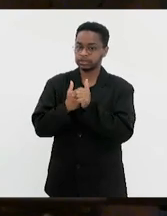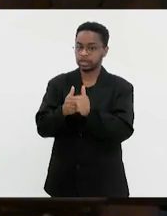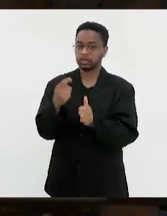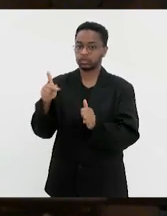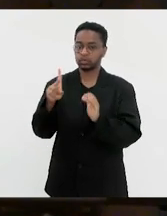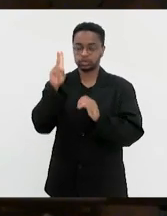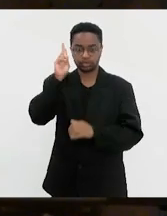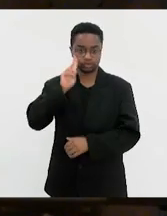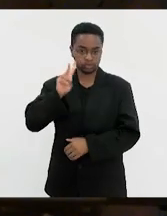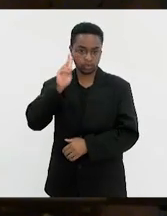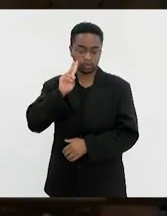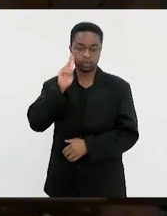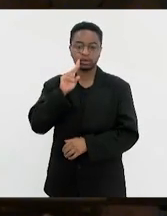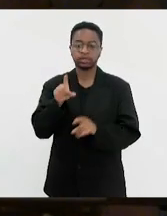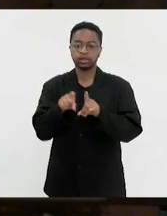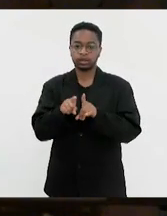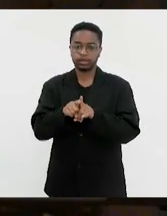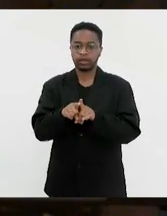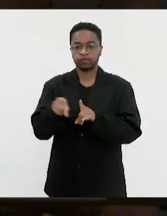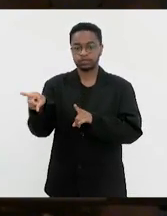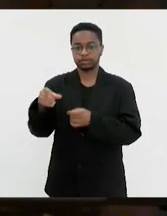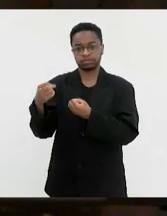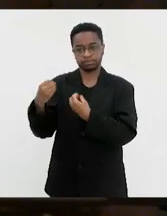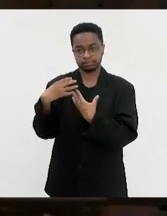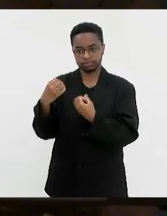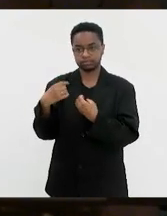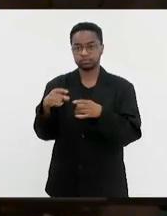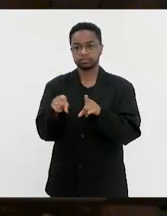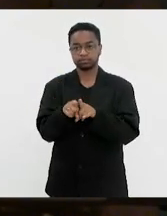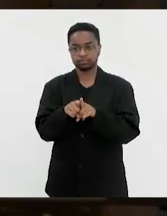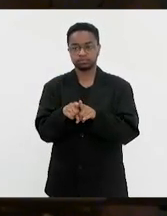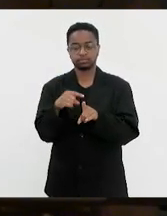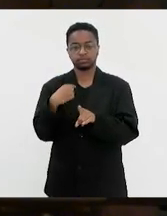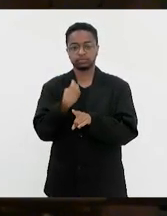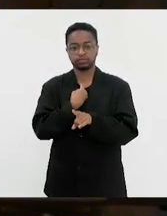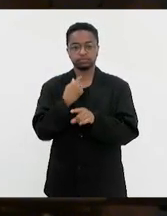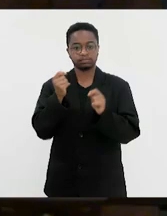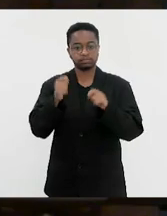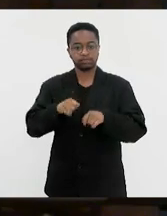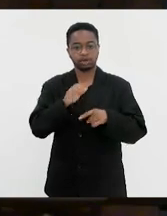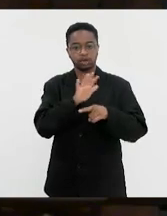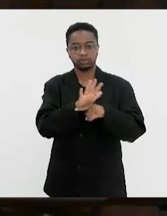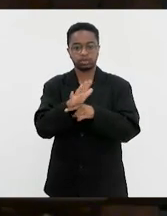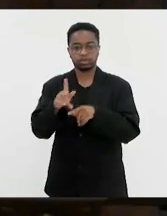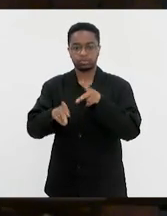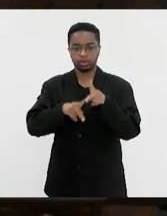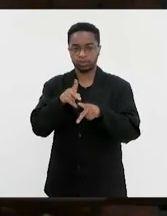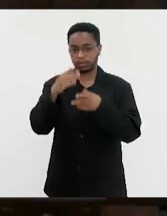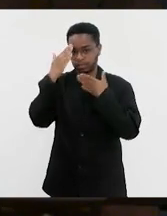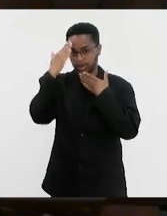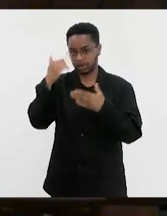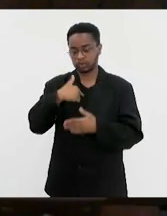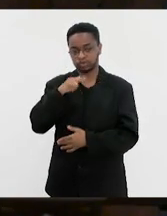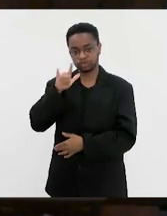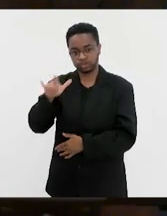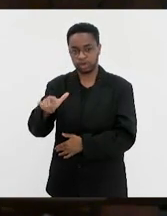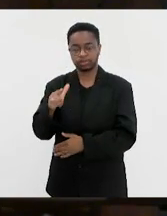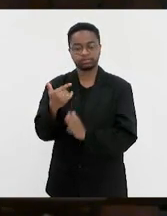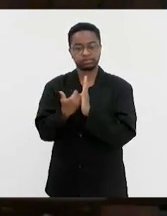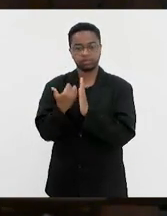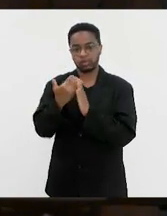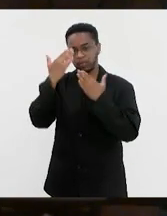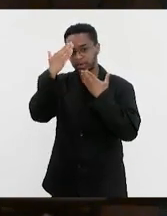segue os teus ensinamentos, para que a gente possa estar ajudando a população. Meu muito obrigado, te amo de paixão, obrigado por tudo.